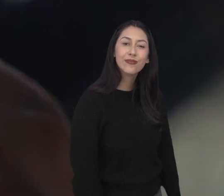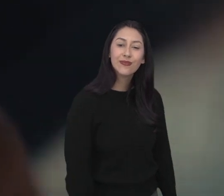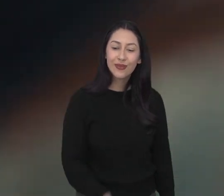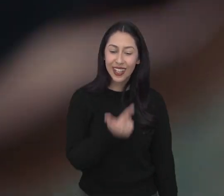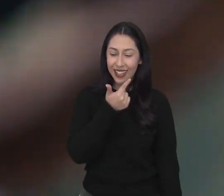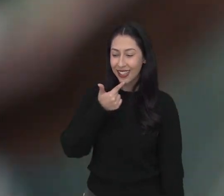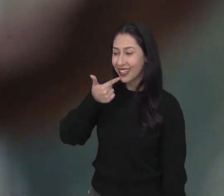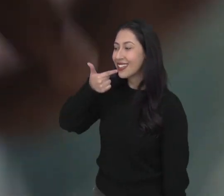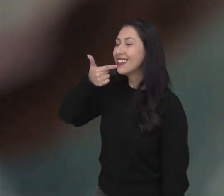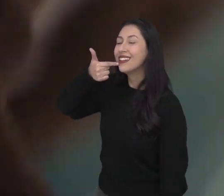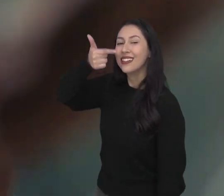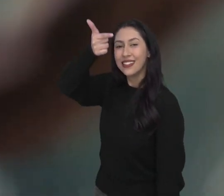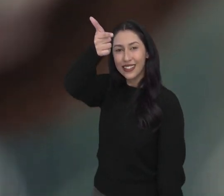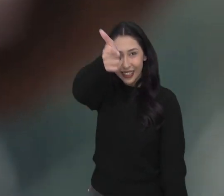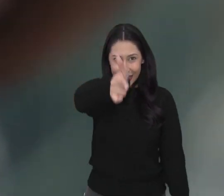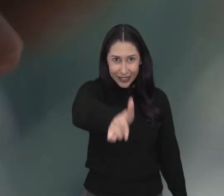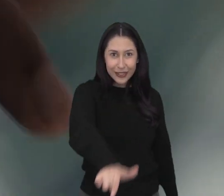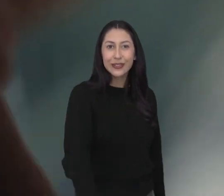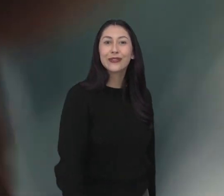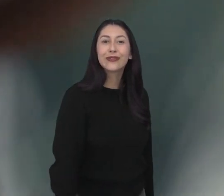a imperar